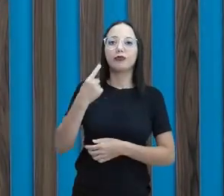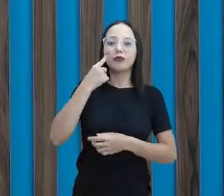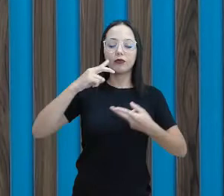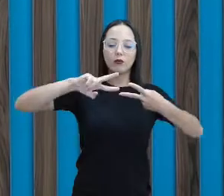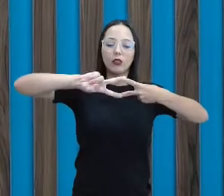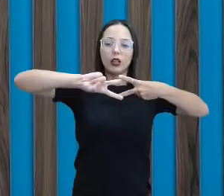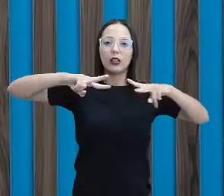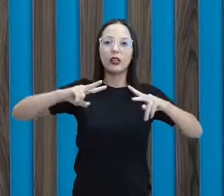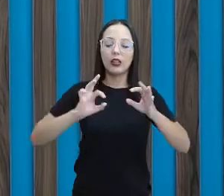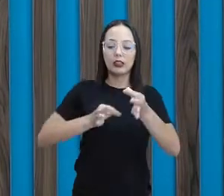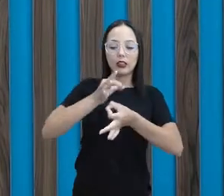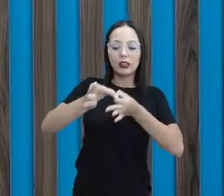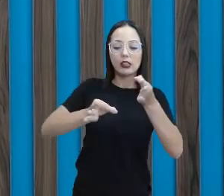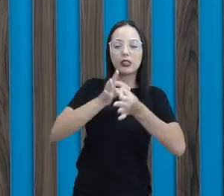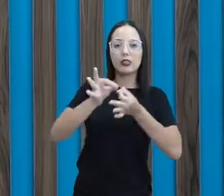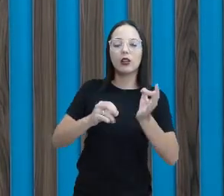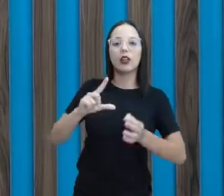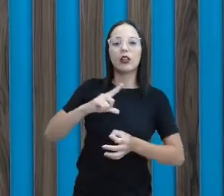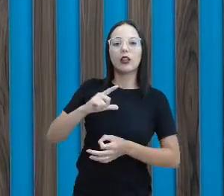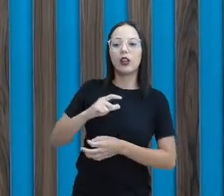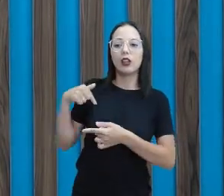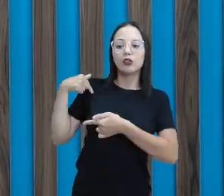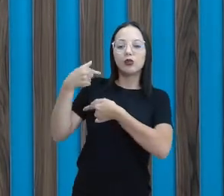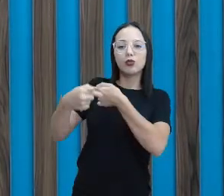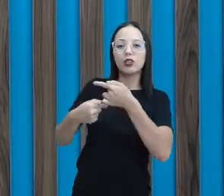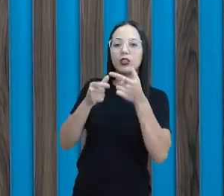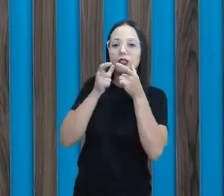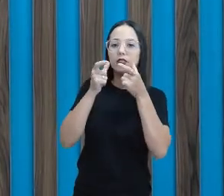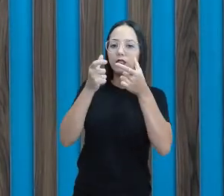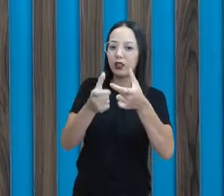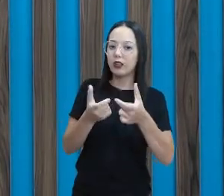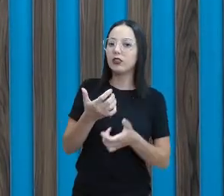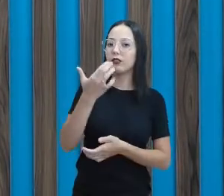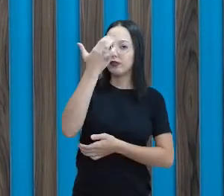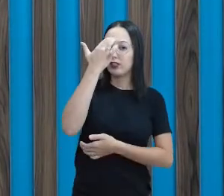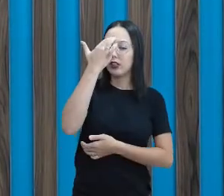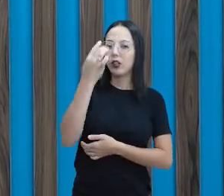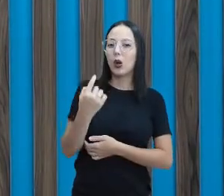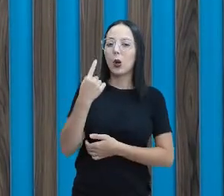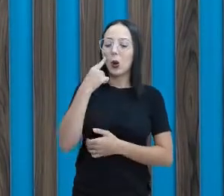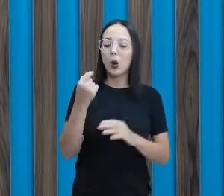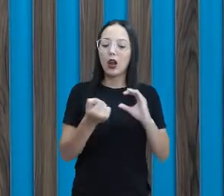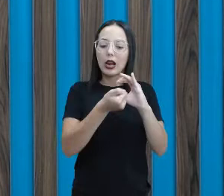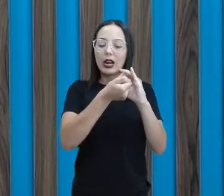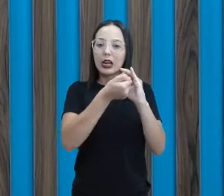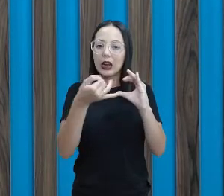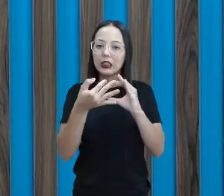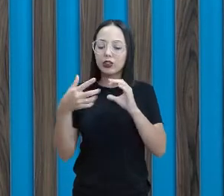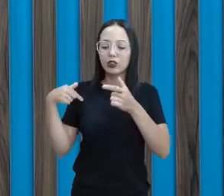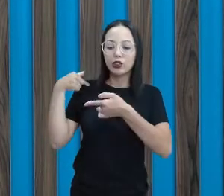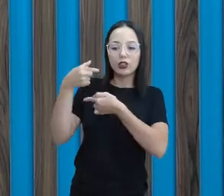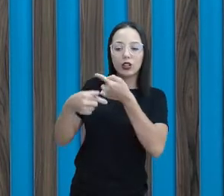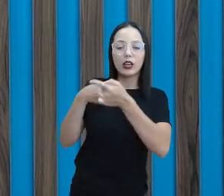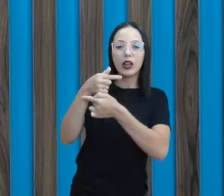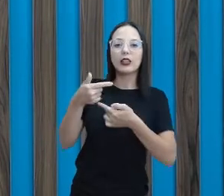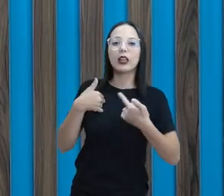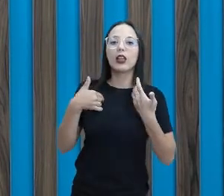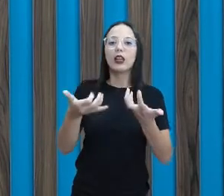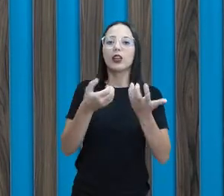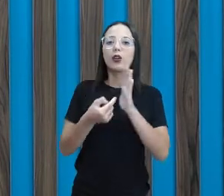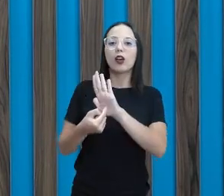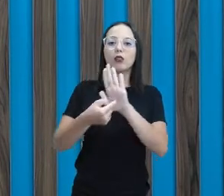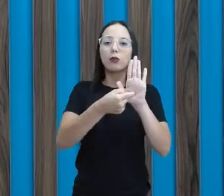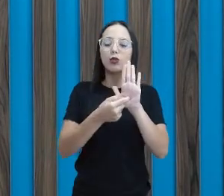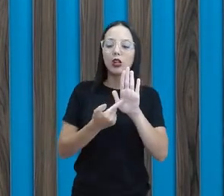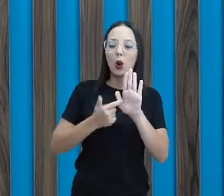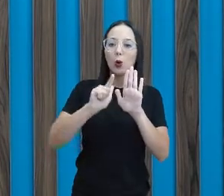DNA da célula que tem o genezinho de interesse, né? Ou seja, aquela característica genética que eu quero passar para